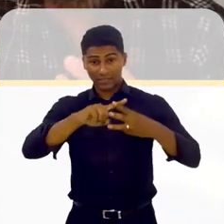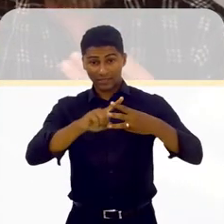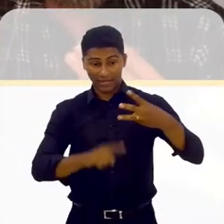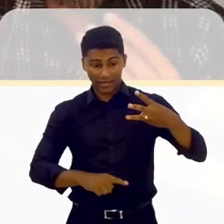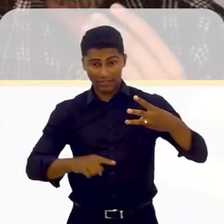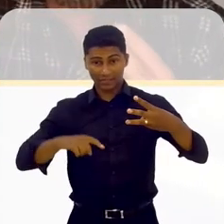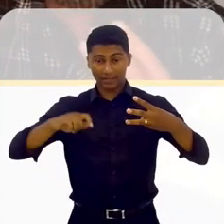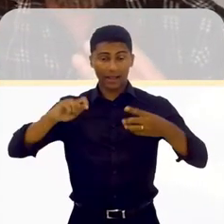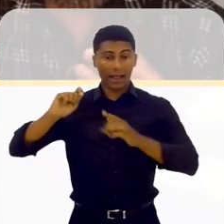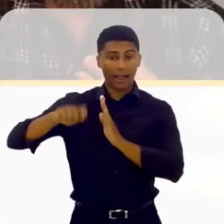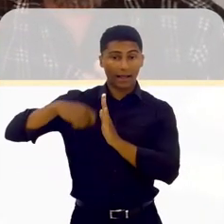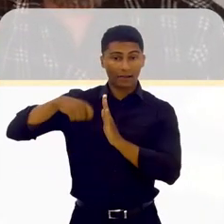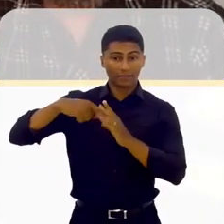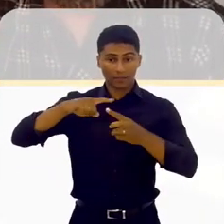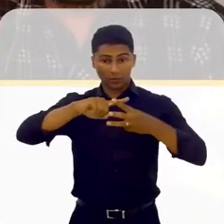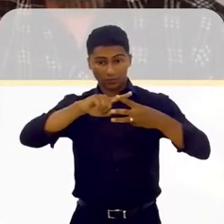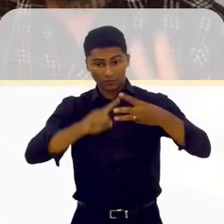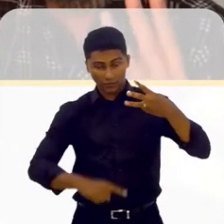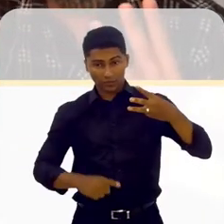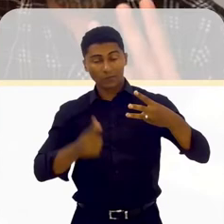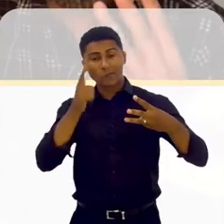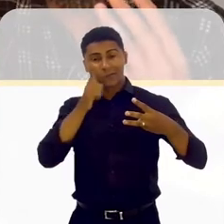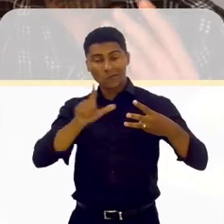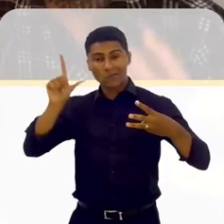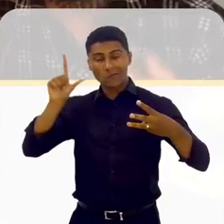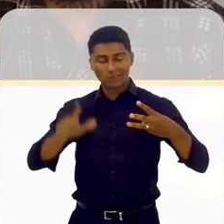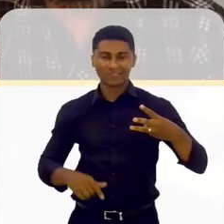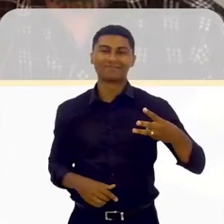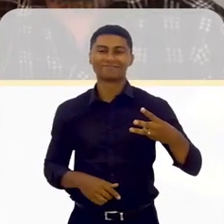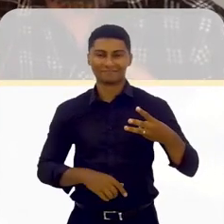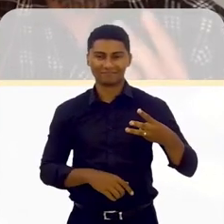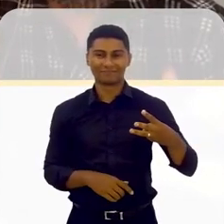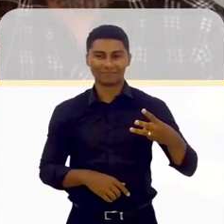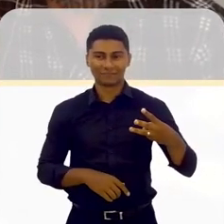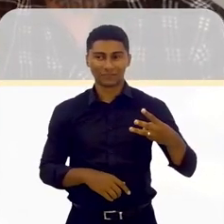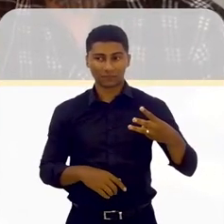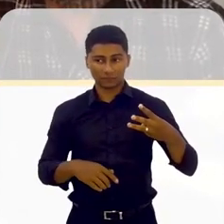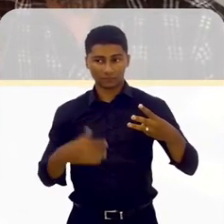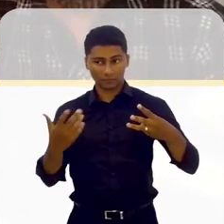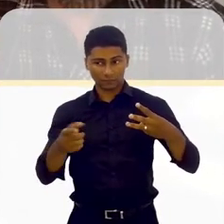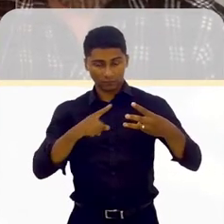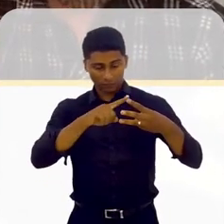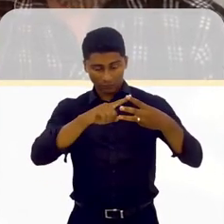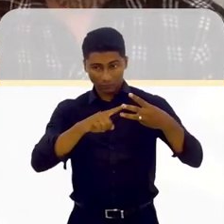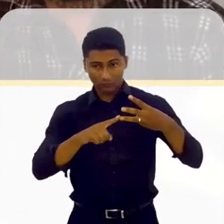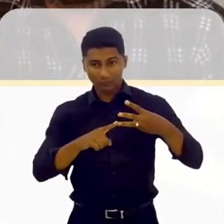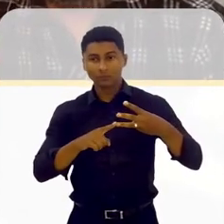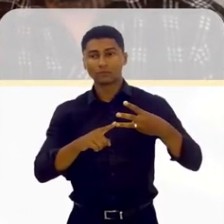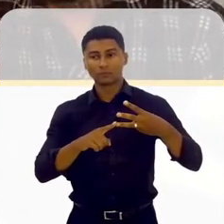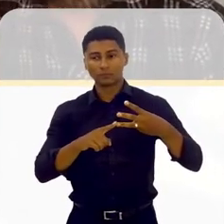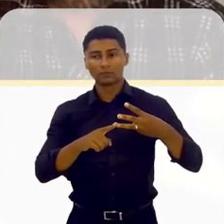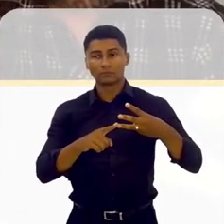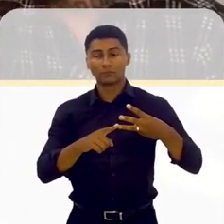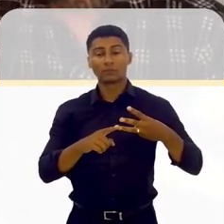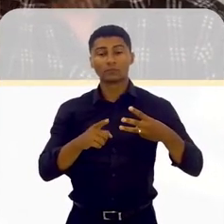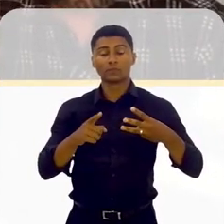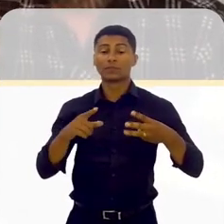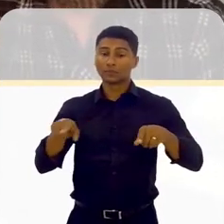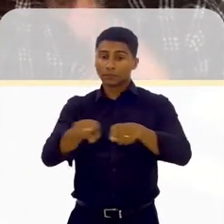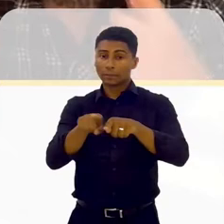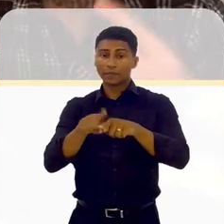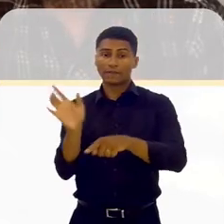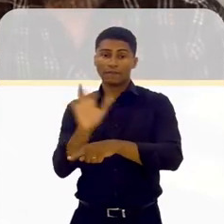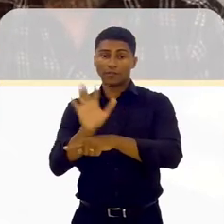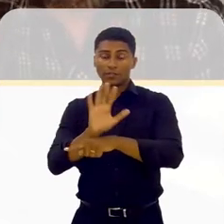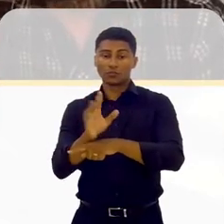fonogramas, foi três áudios. Três áudios. Desses áudios, A gente disponibilizou um vídeo